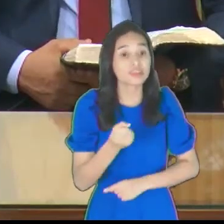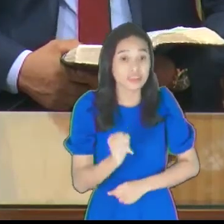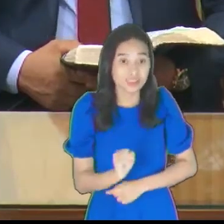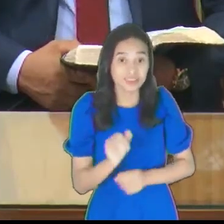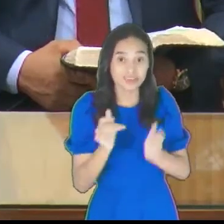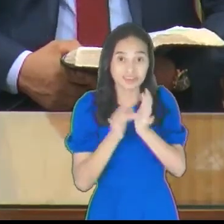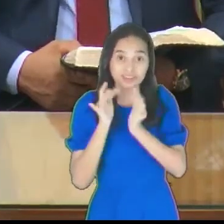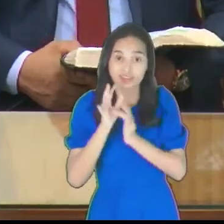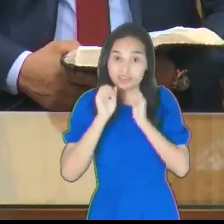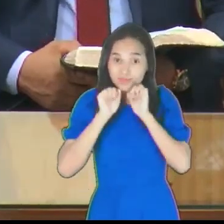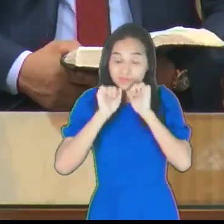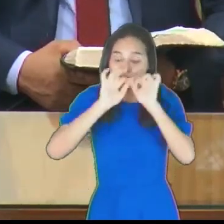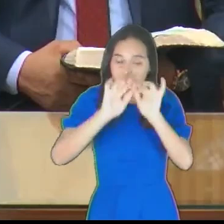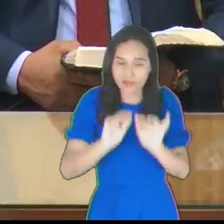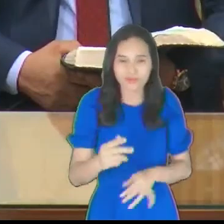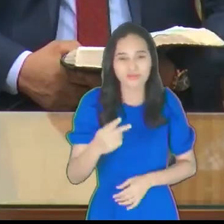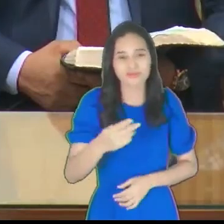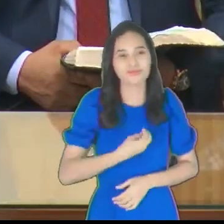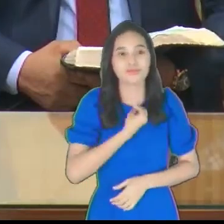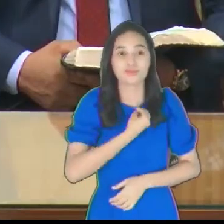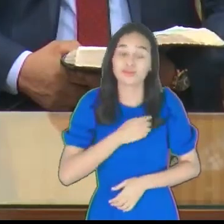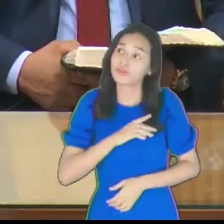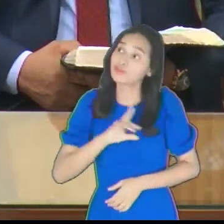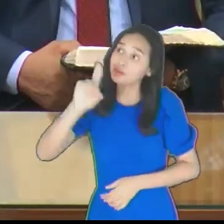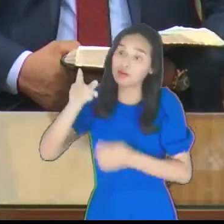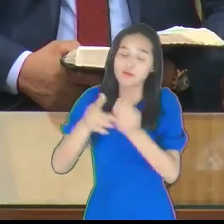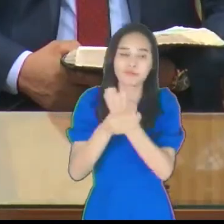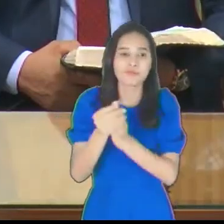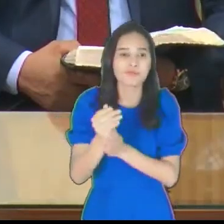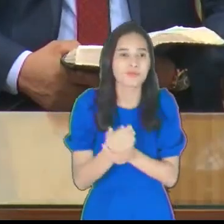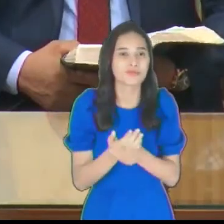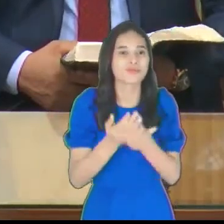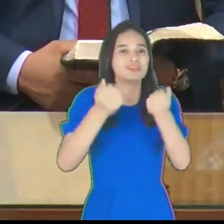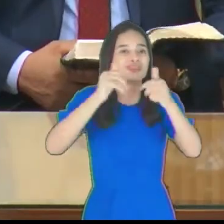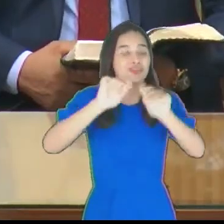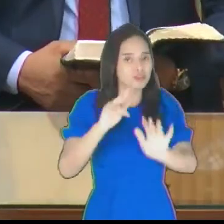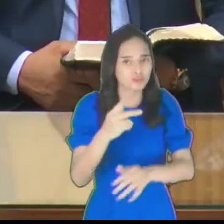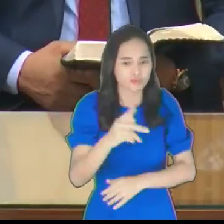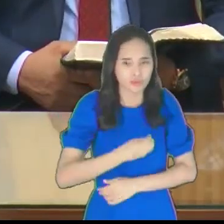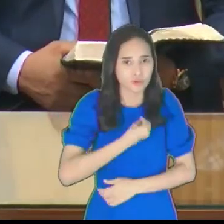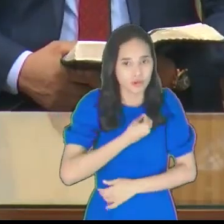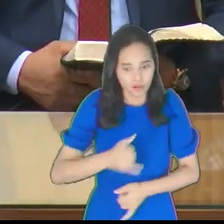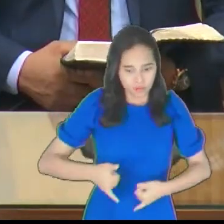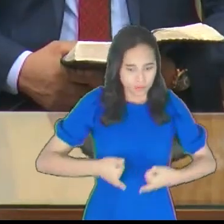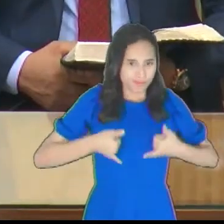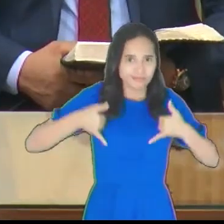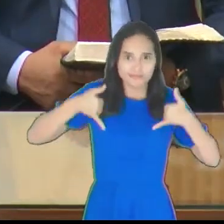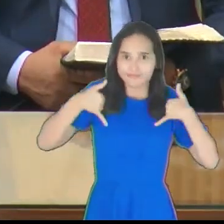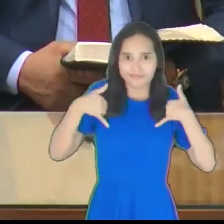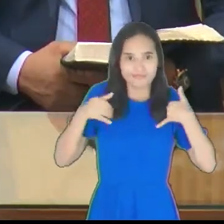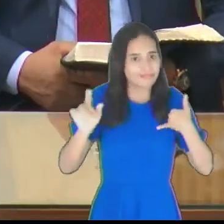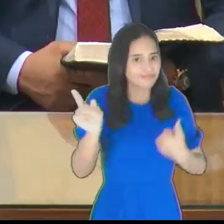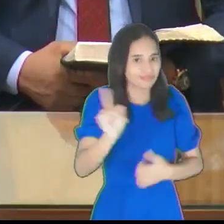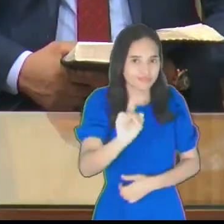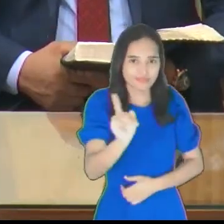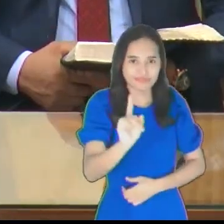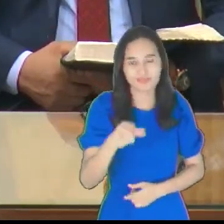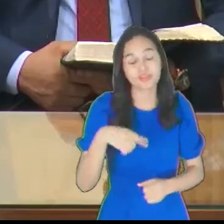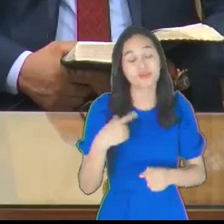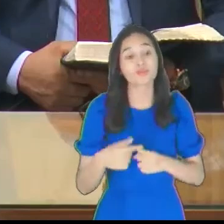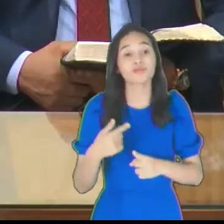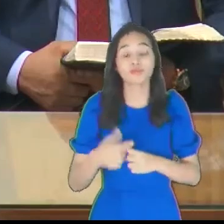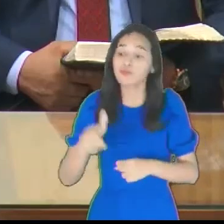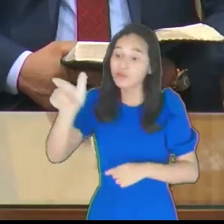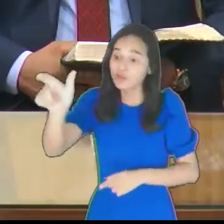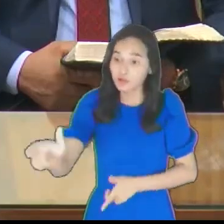sua vida, quando Deus estender as mãos na sua vida, não fique soberbo nem arrogante. Porque o rei Ezequias,